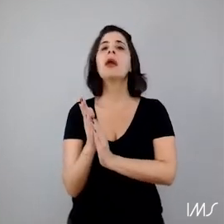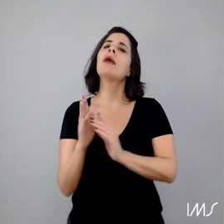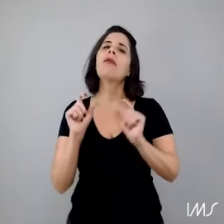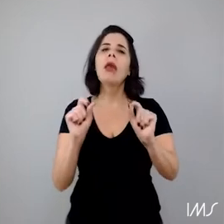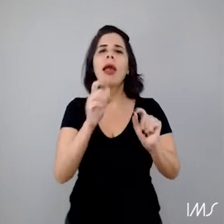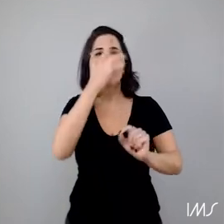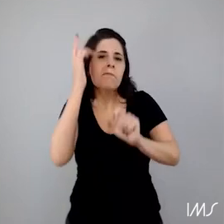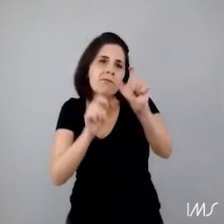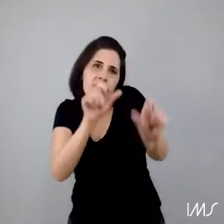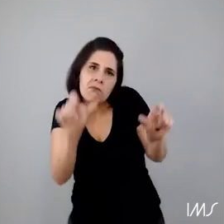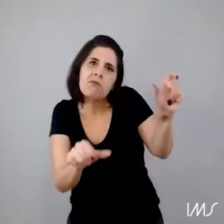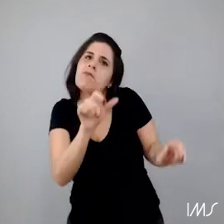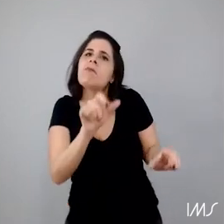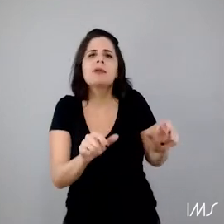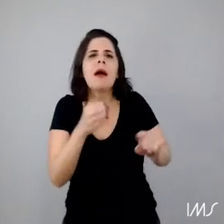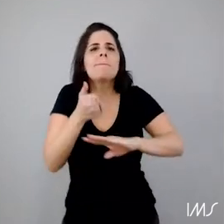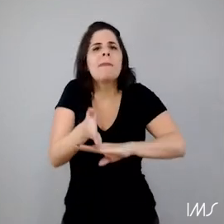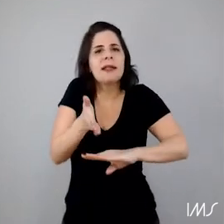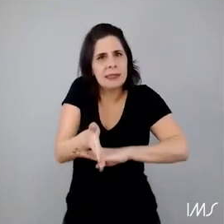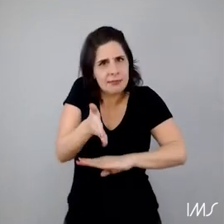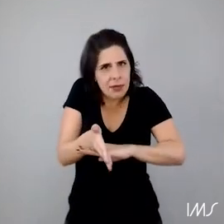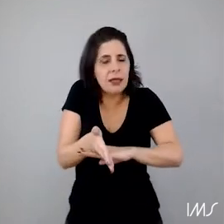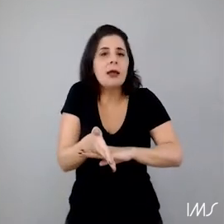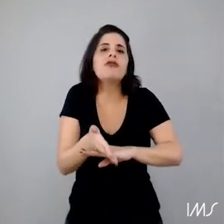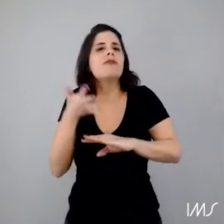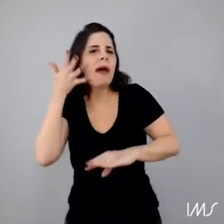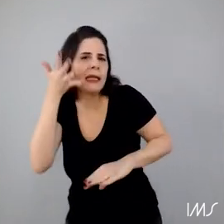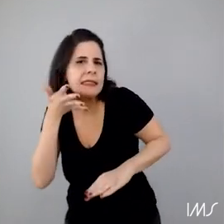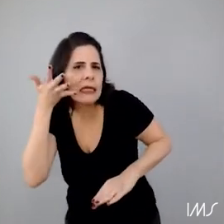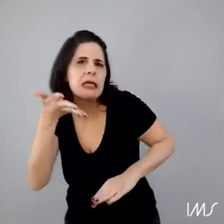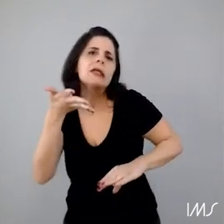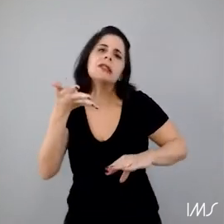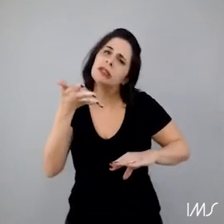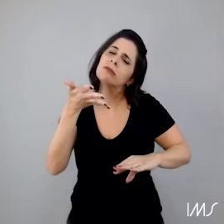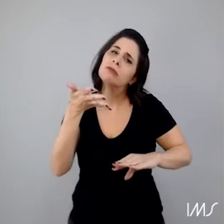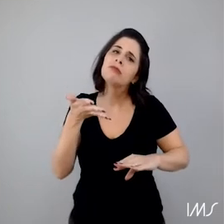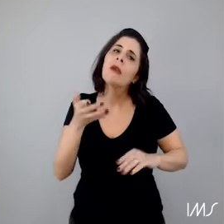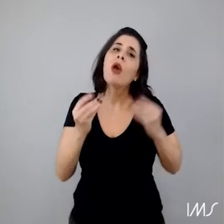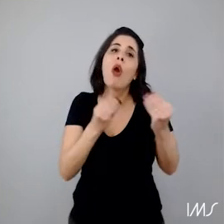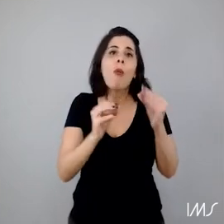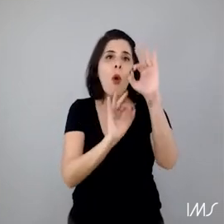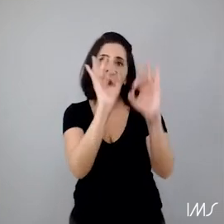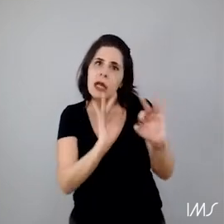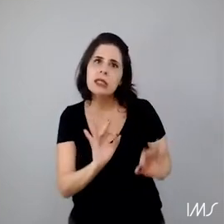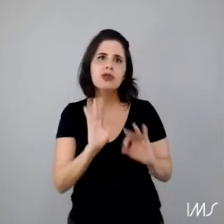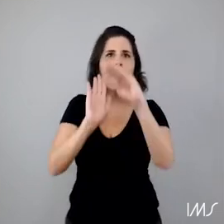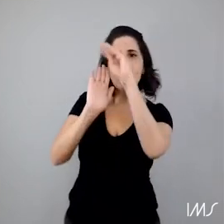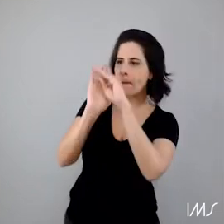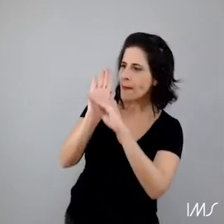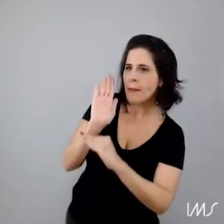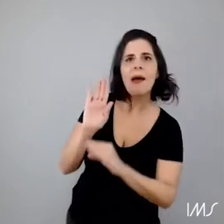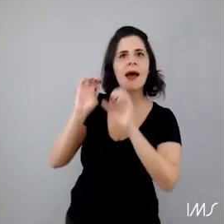desse público, parte do qual vai ser também palestrante, então a composição do